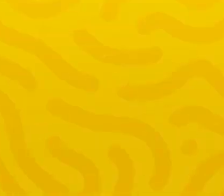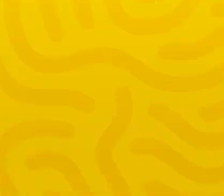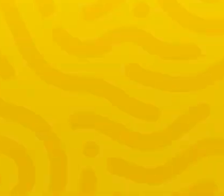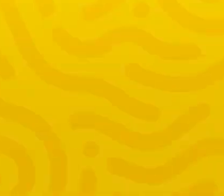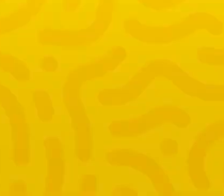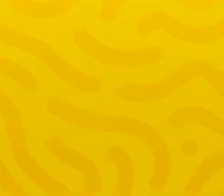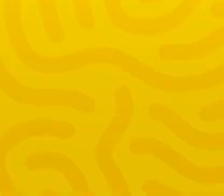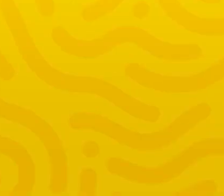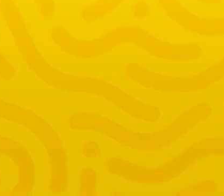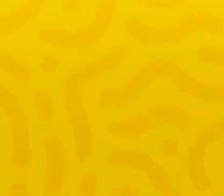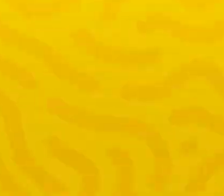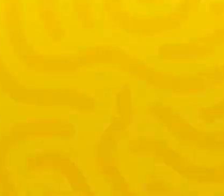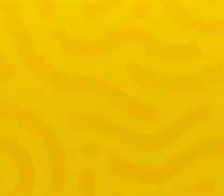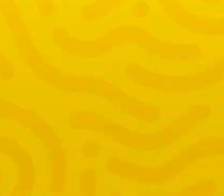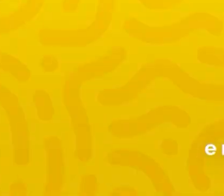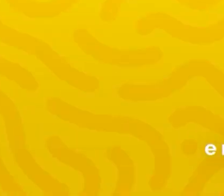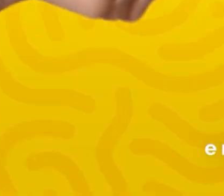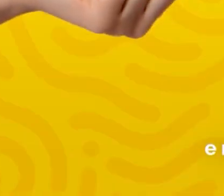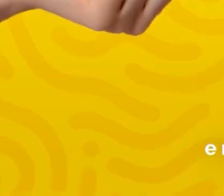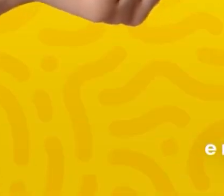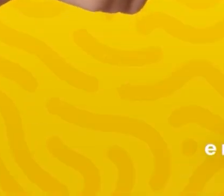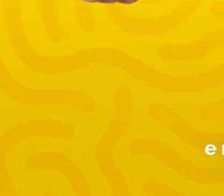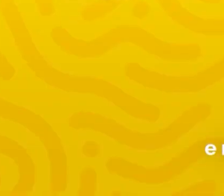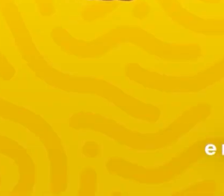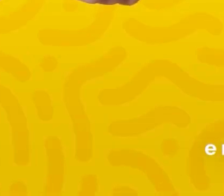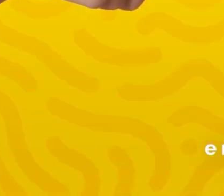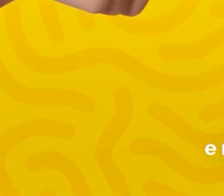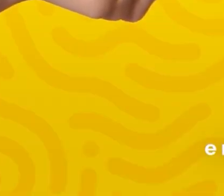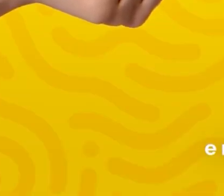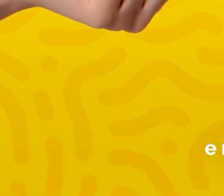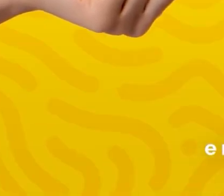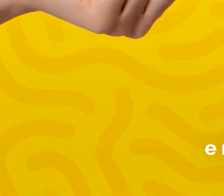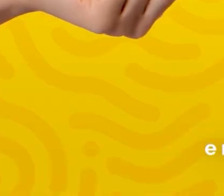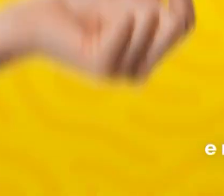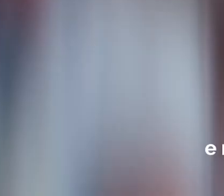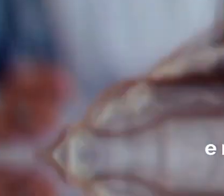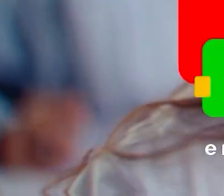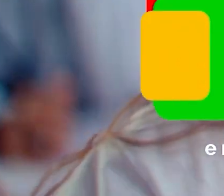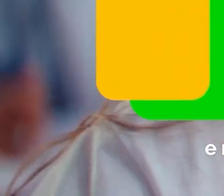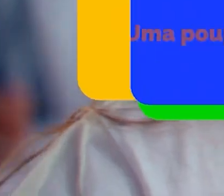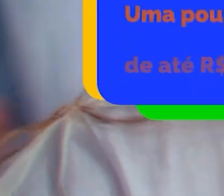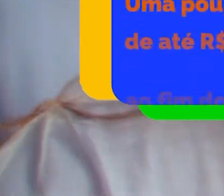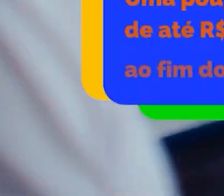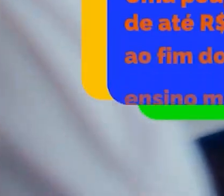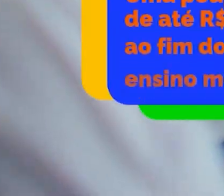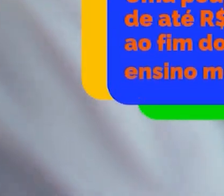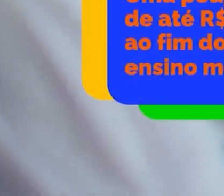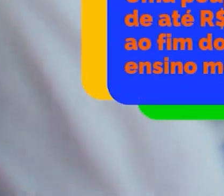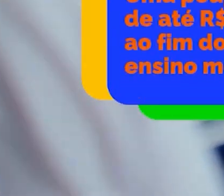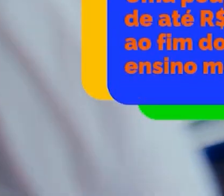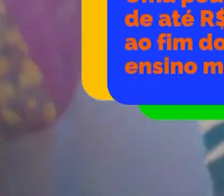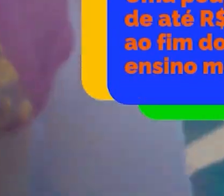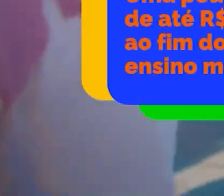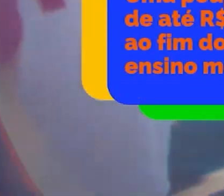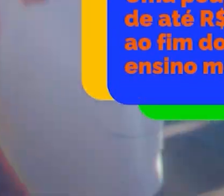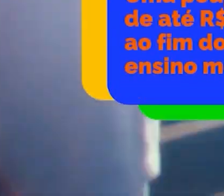mais R$1.000 a cada ano concluído e mais R$200 quando fizerem todas as provas do Enem. Uma poupança de